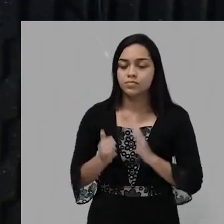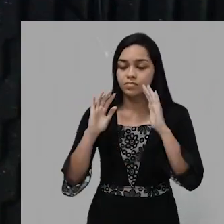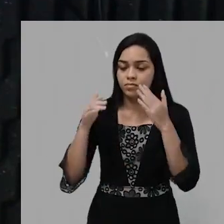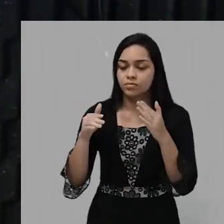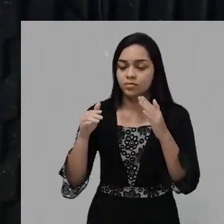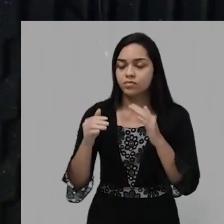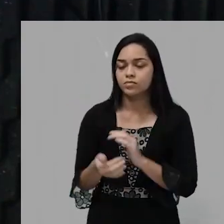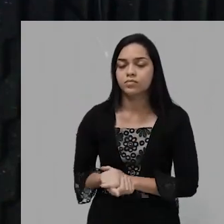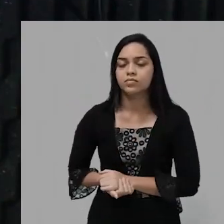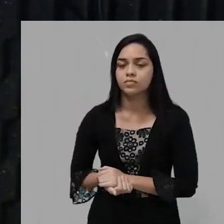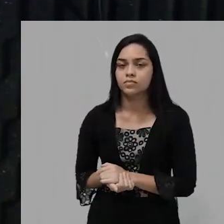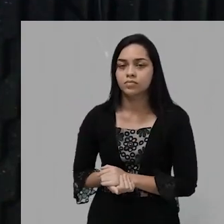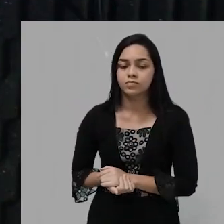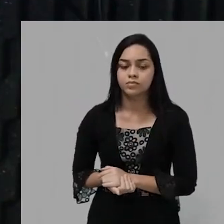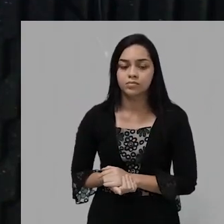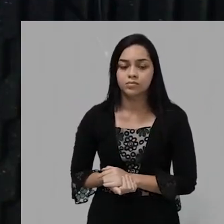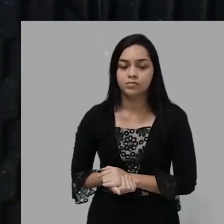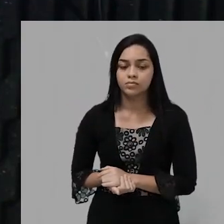mais como centro de tudo.